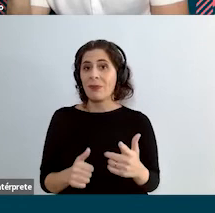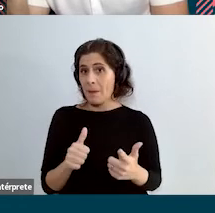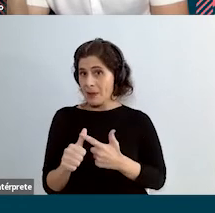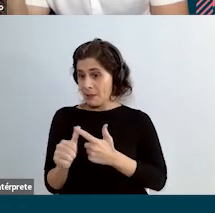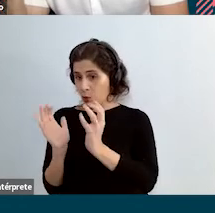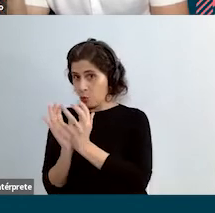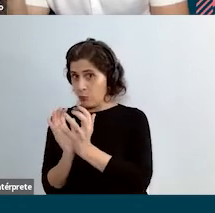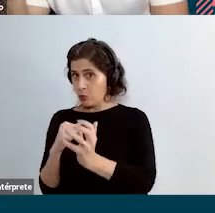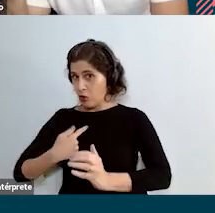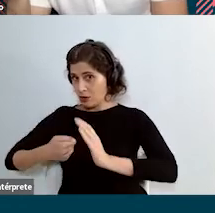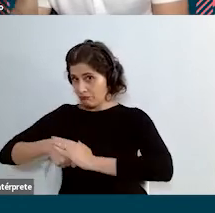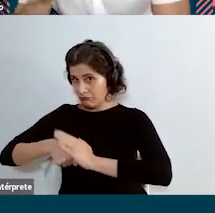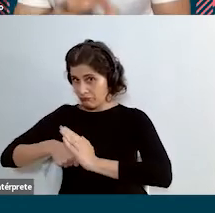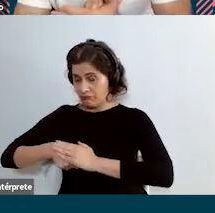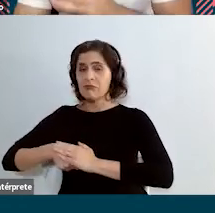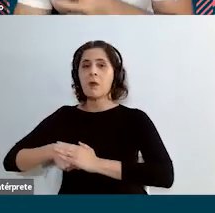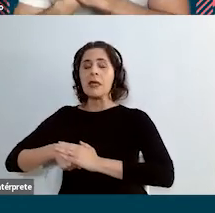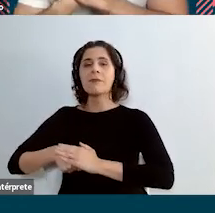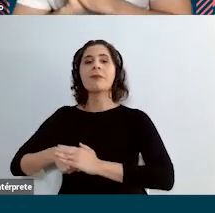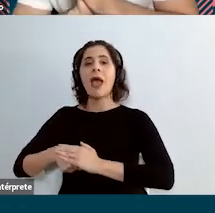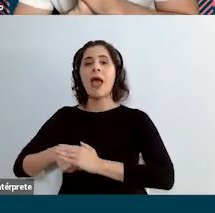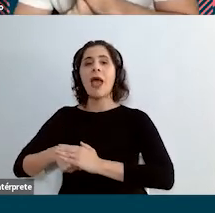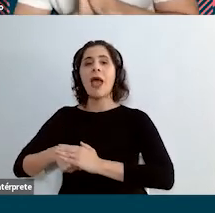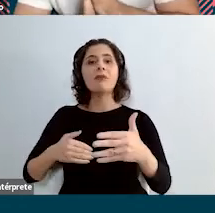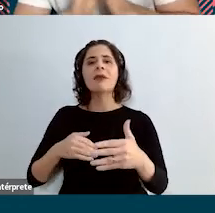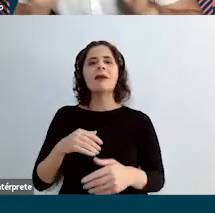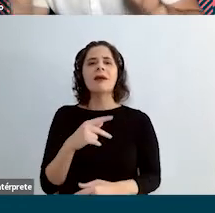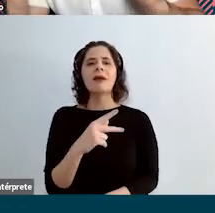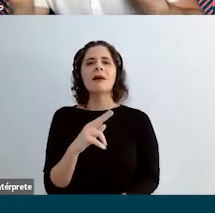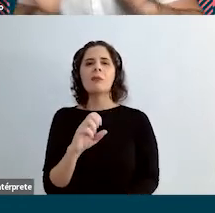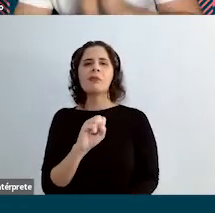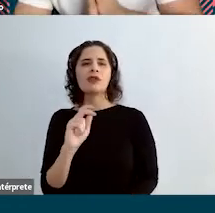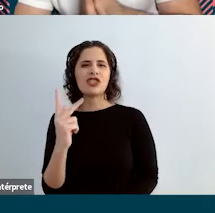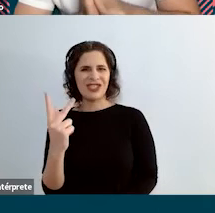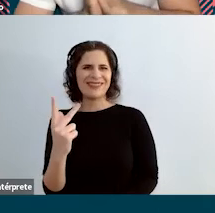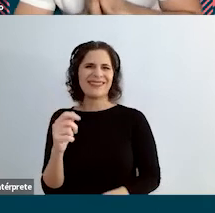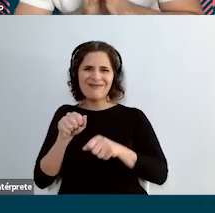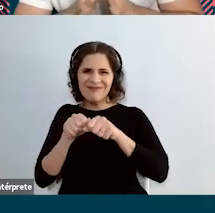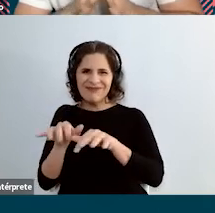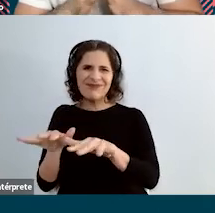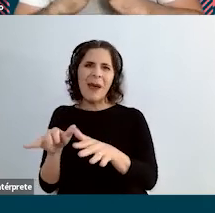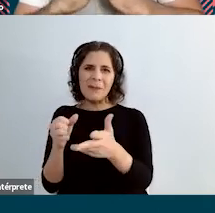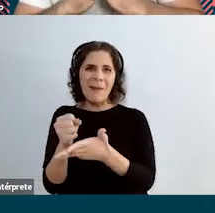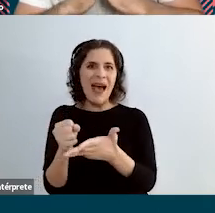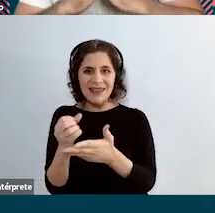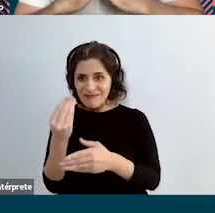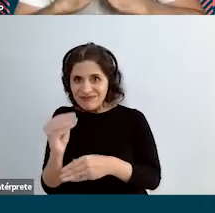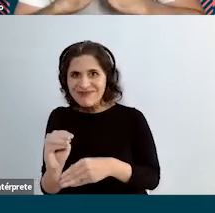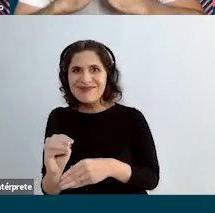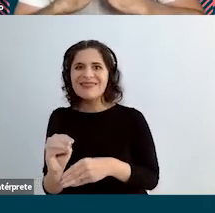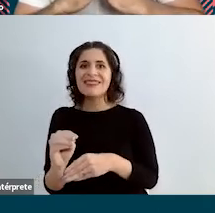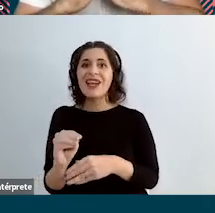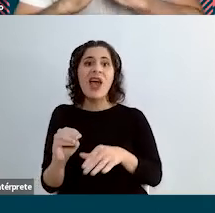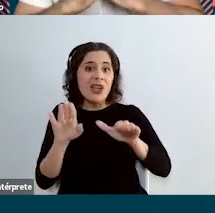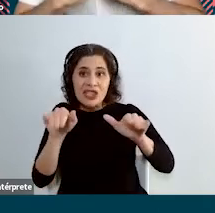abriu a janela para montar o primeiro grupo, eu e uma outra pessoa fomos mandar um push, né? Aquele momento especial de mandar um push para a base pela